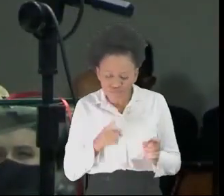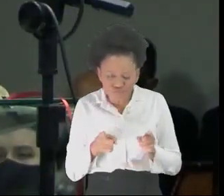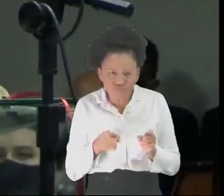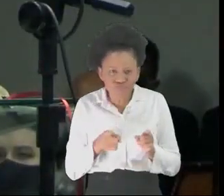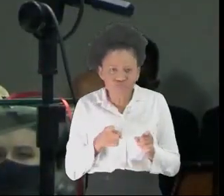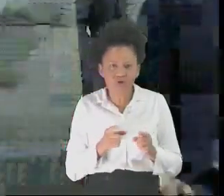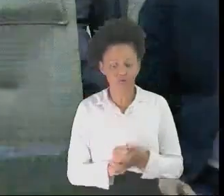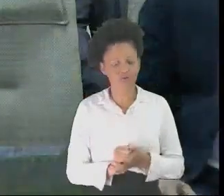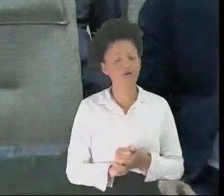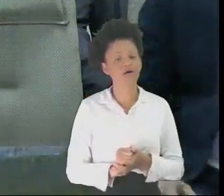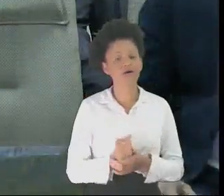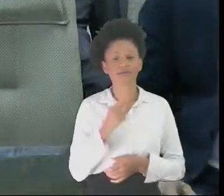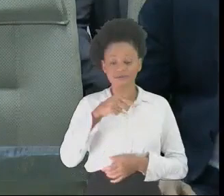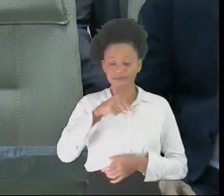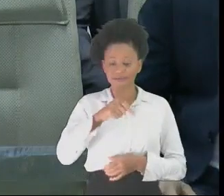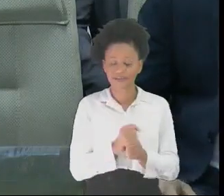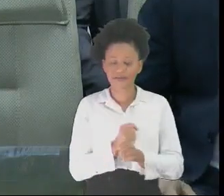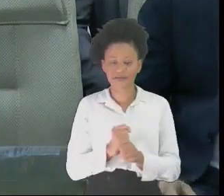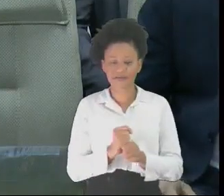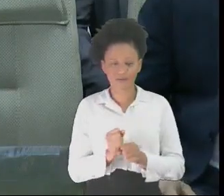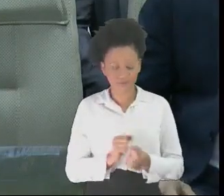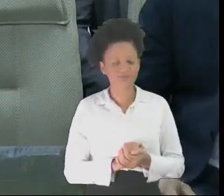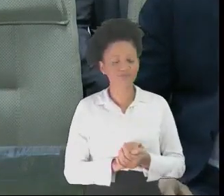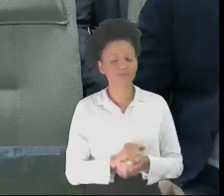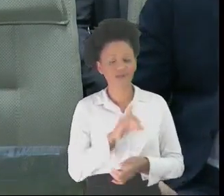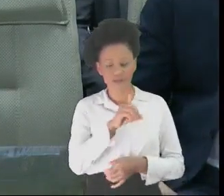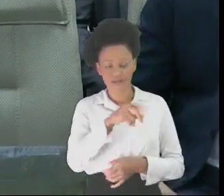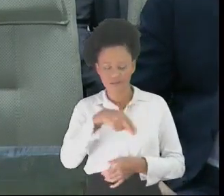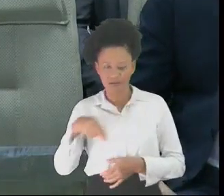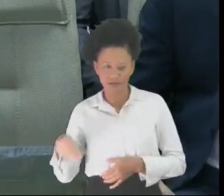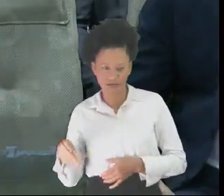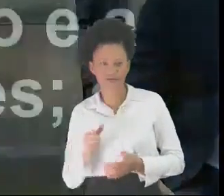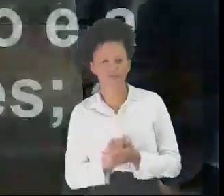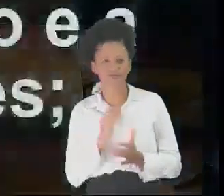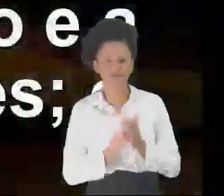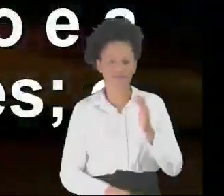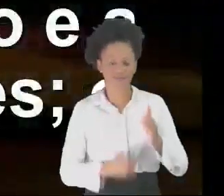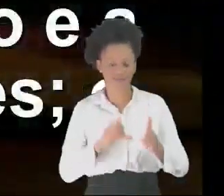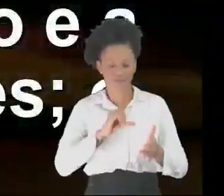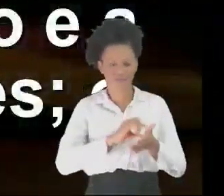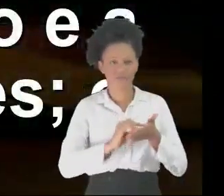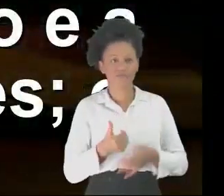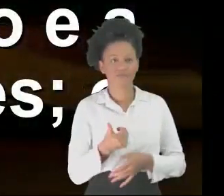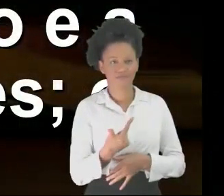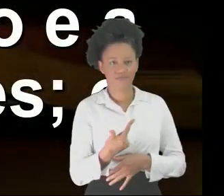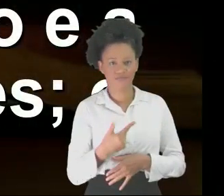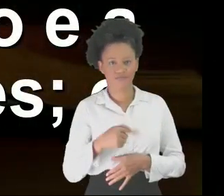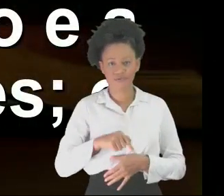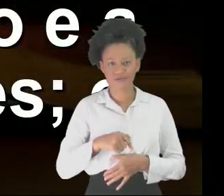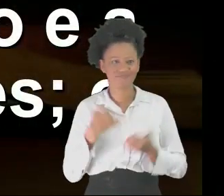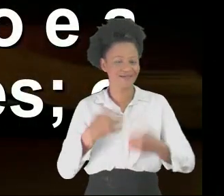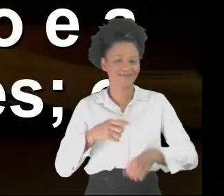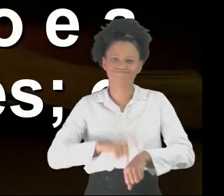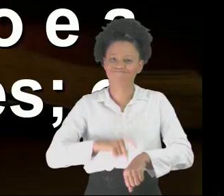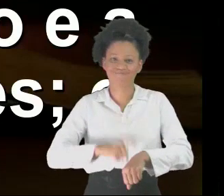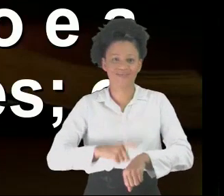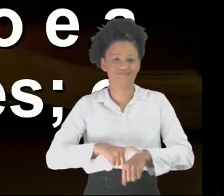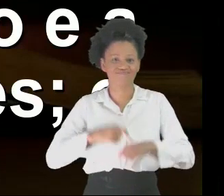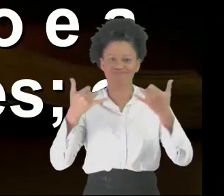Daniel 9:27, por favor, que fala sobre o anticristo, não vai dar tempo de nós, já estamos terminando, não vai dar tempo de falarmos sobre ele